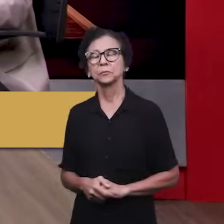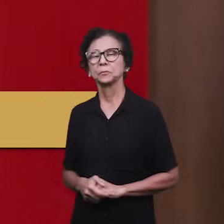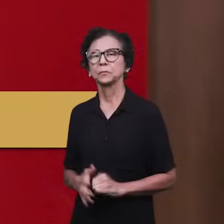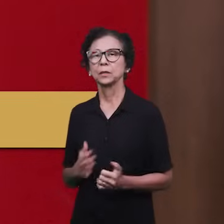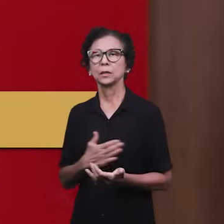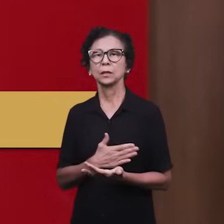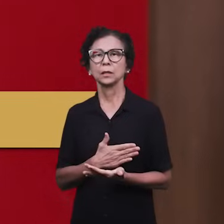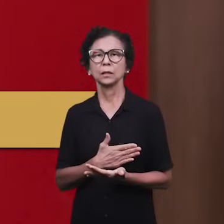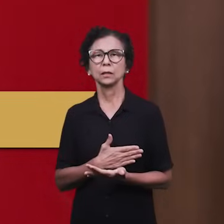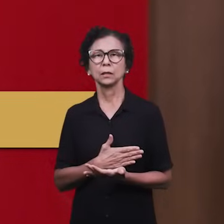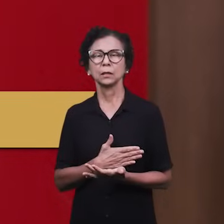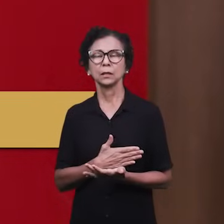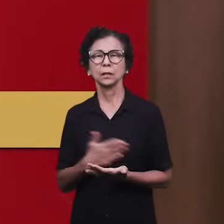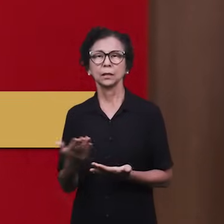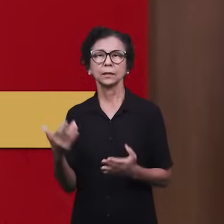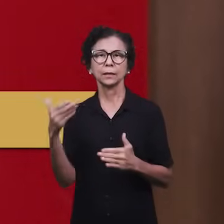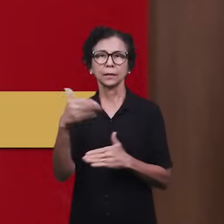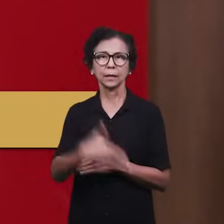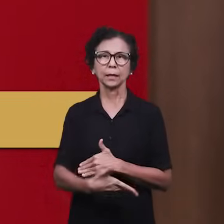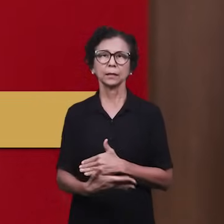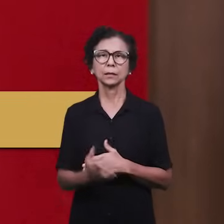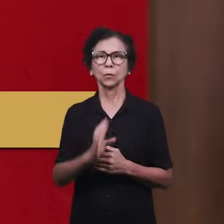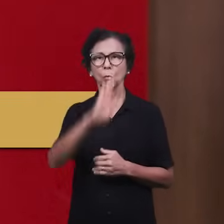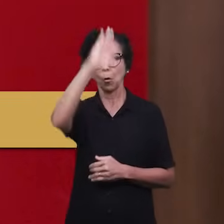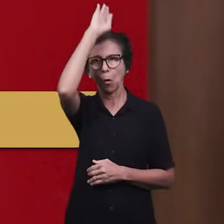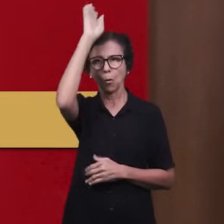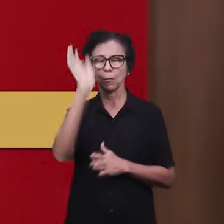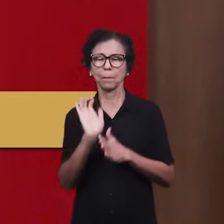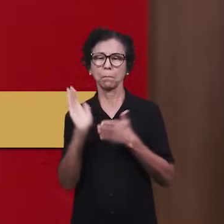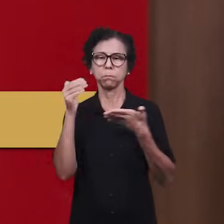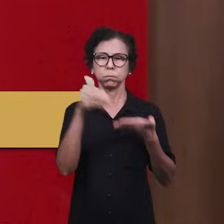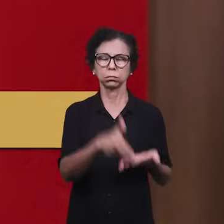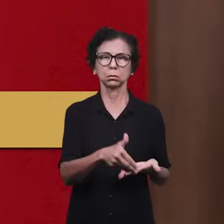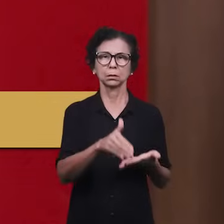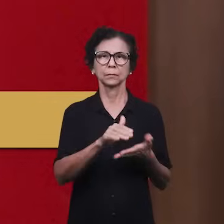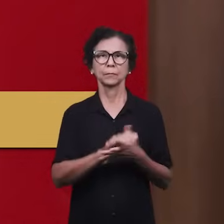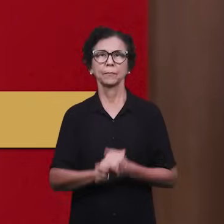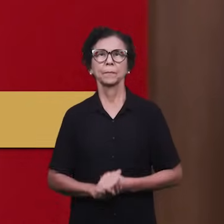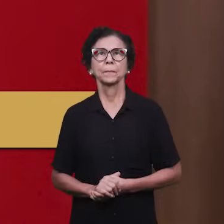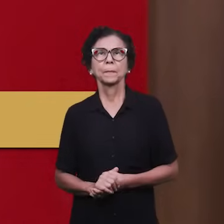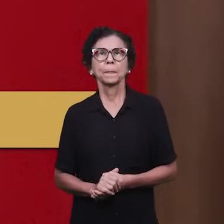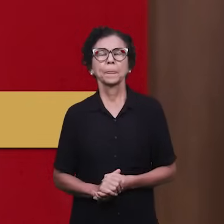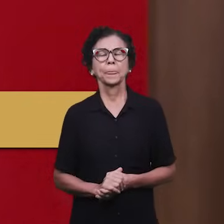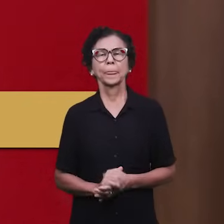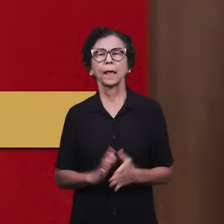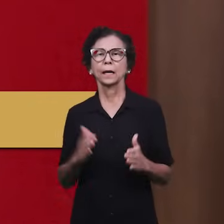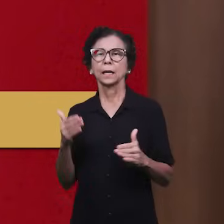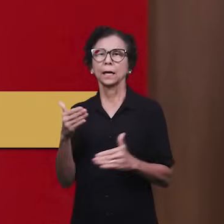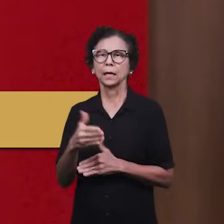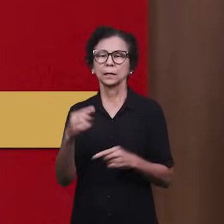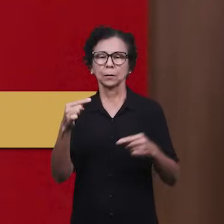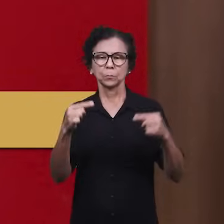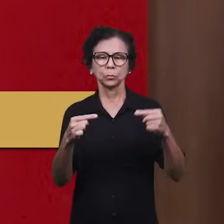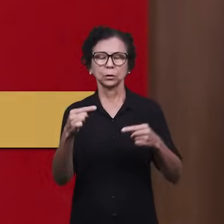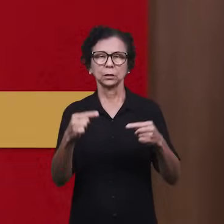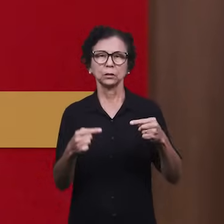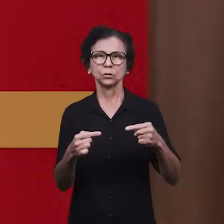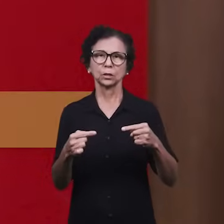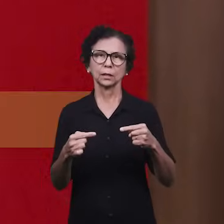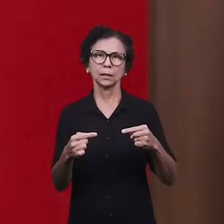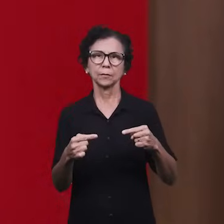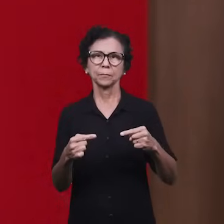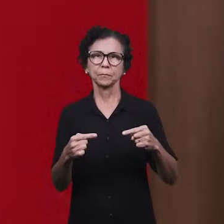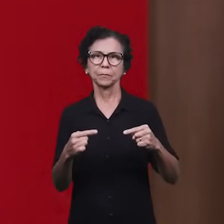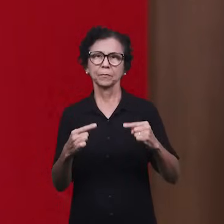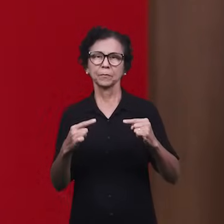aqui, como foi colocado, né, depois do Edito de Milão, então a união da política com a